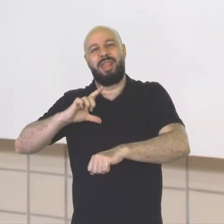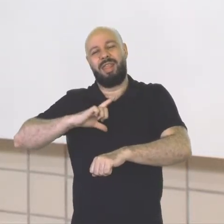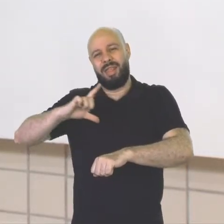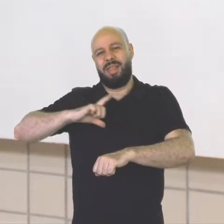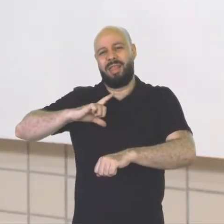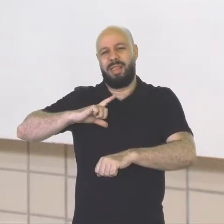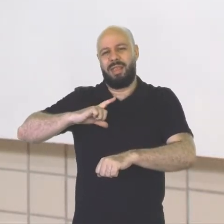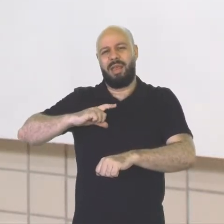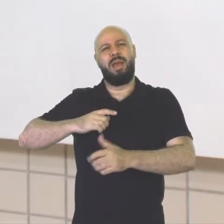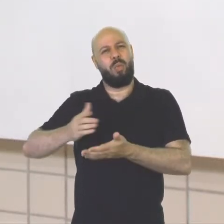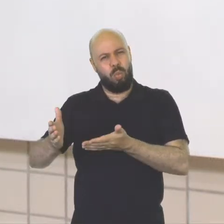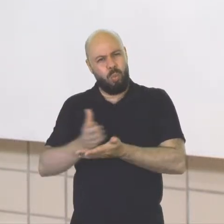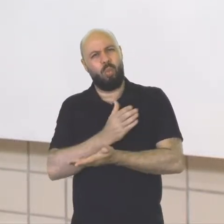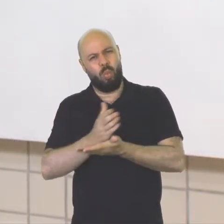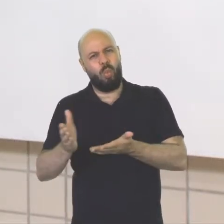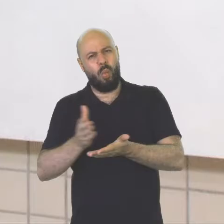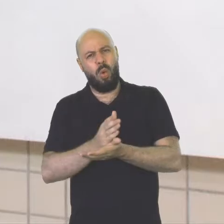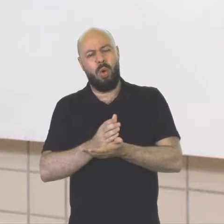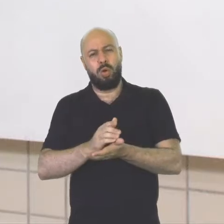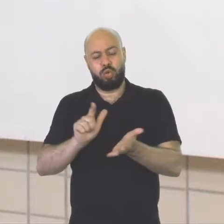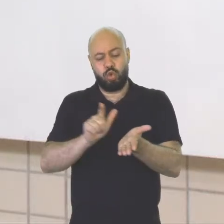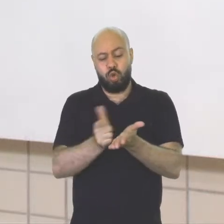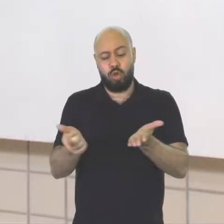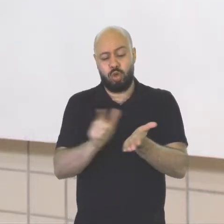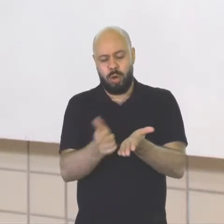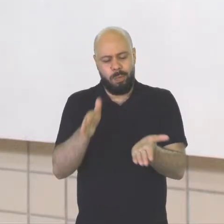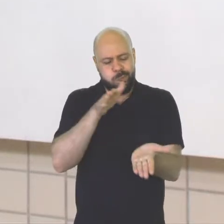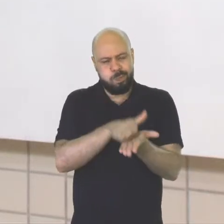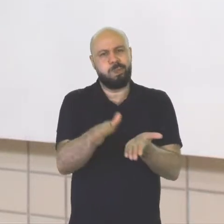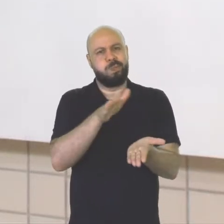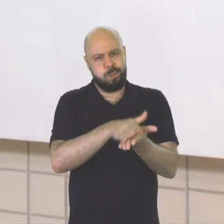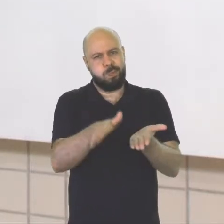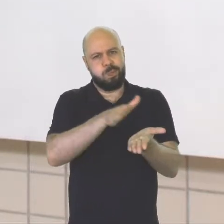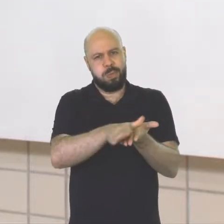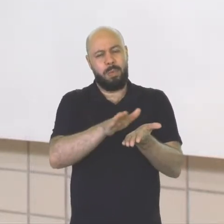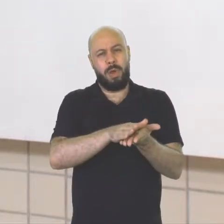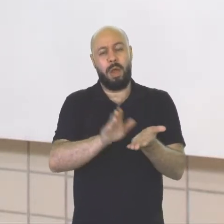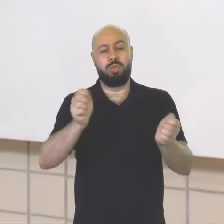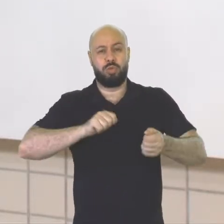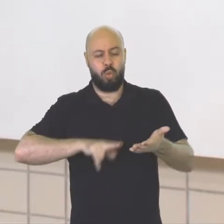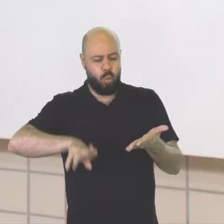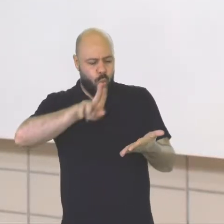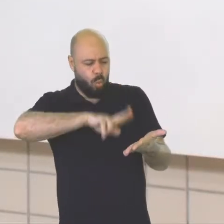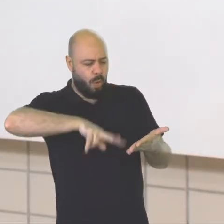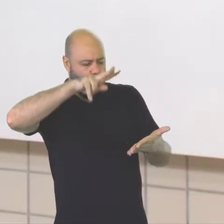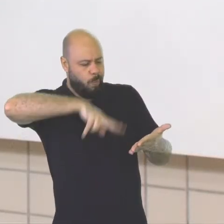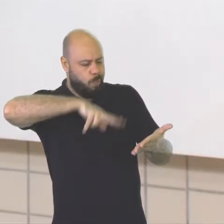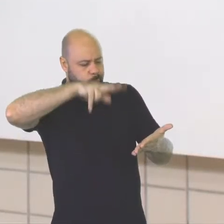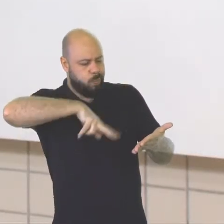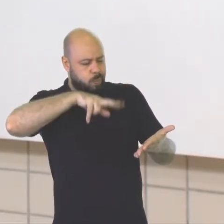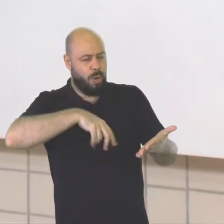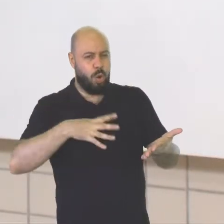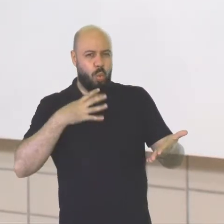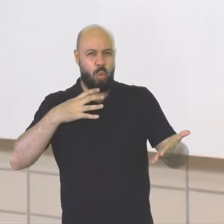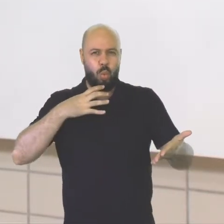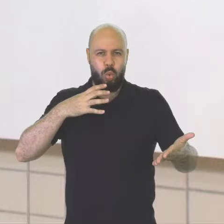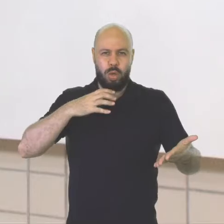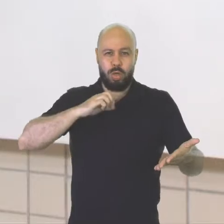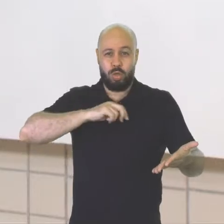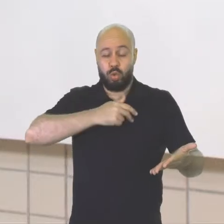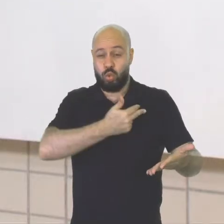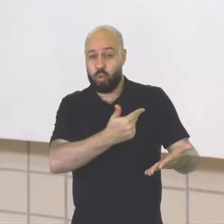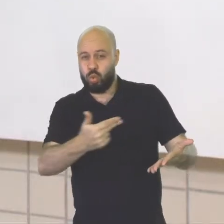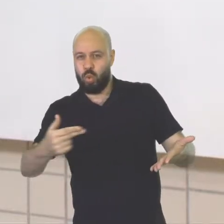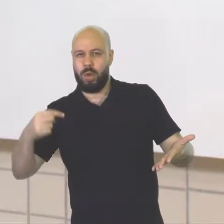vários jornais impressos, não é mesmo? Que nós podemos fazer a utilização deles para leitura e para tomar conhecimento do que acontece na